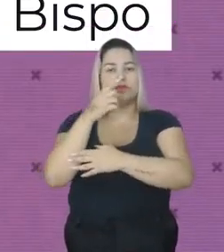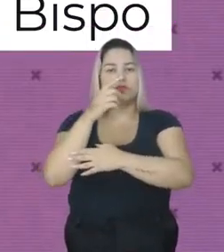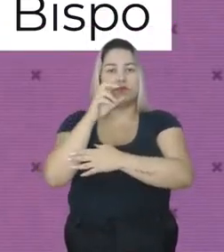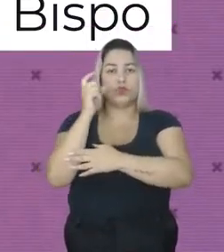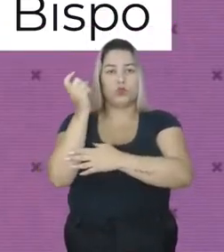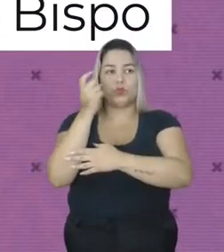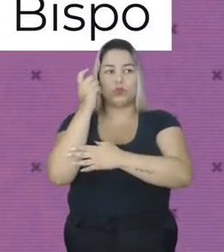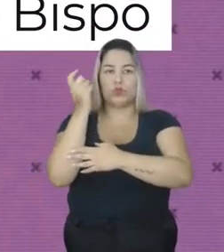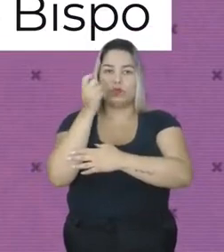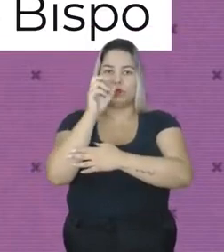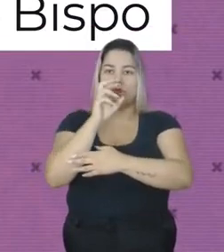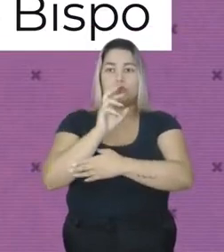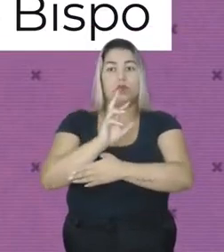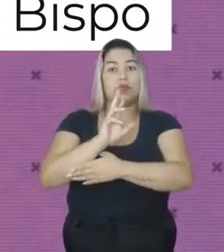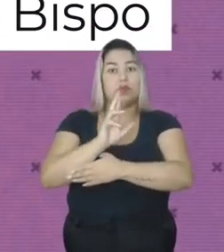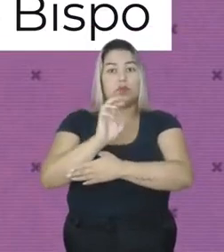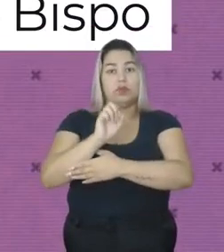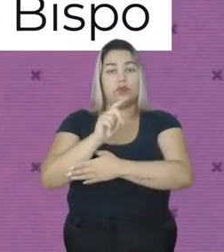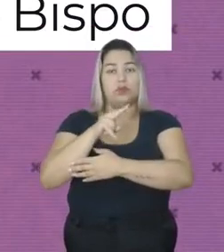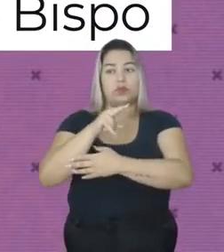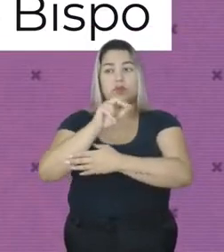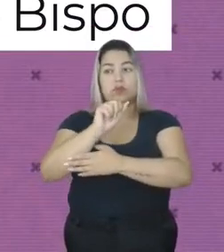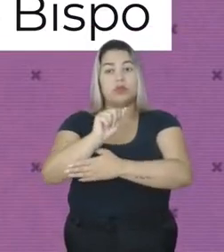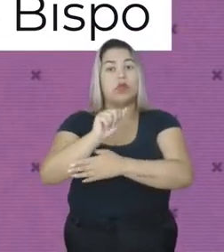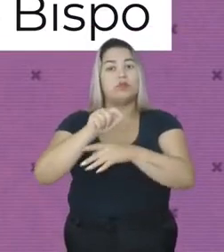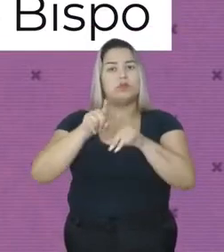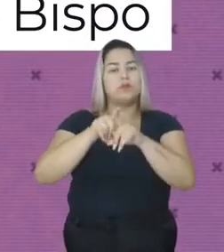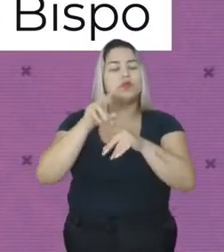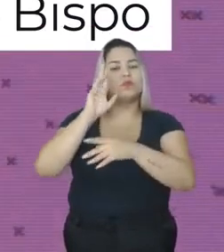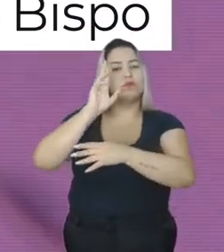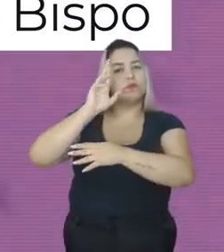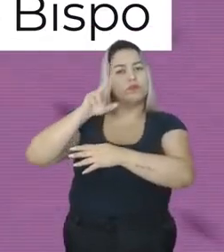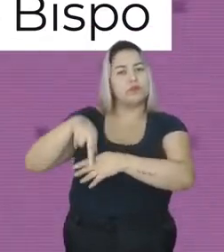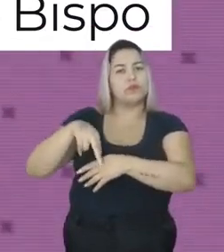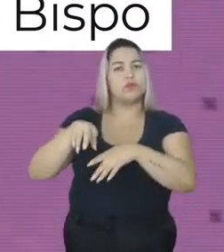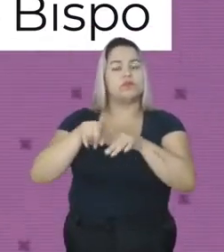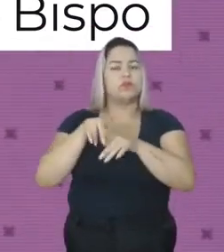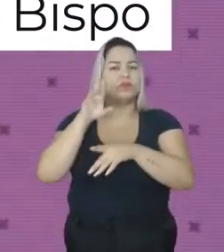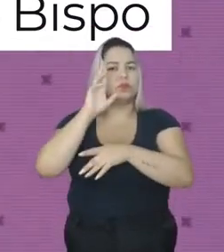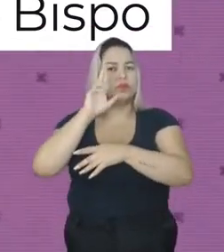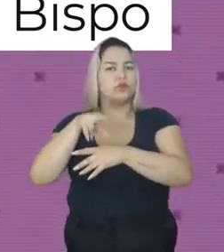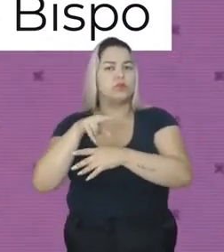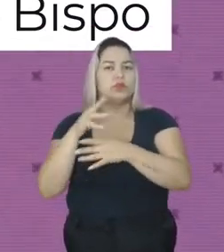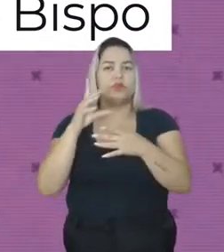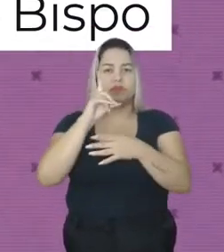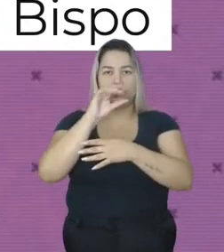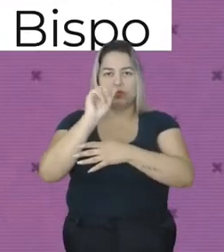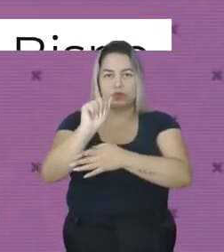do Sul, Reginete Bispo, fala da importância de refletir sobre esse dia.